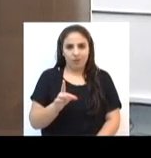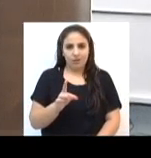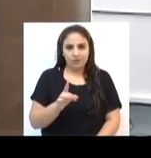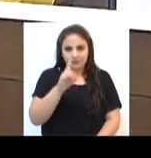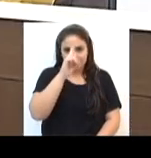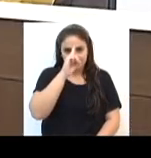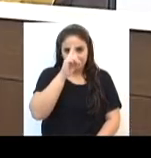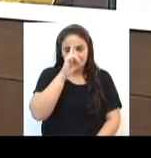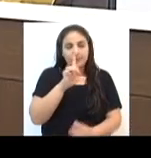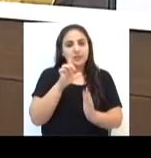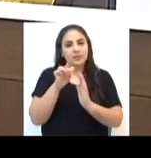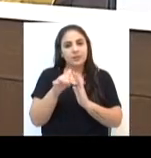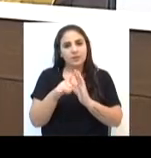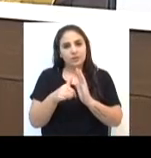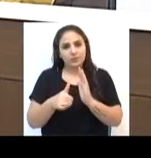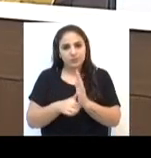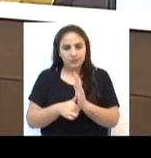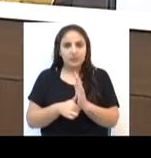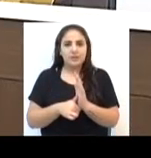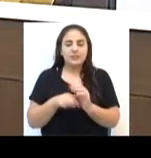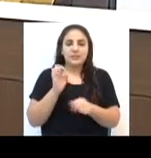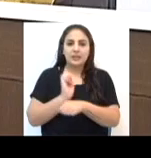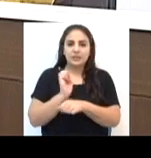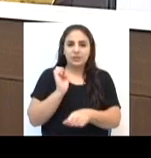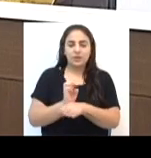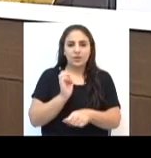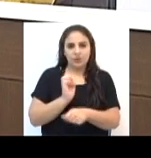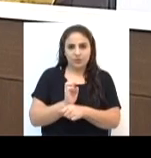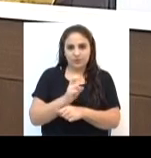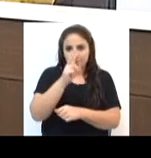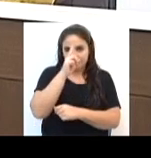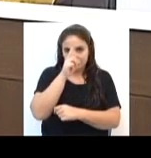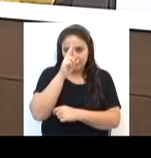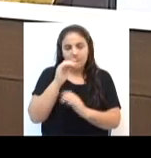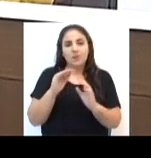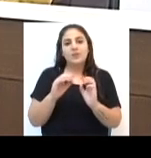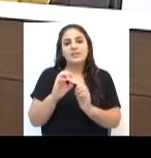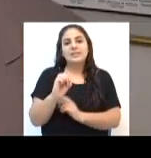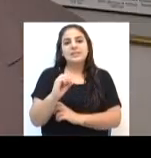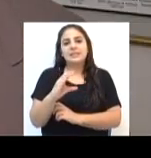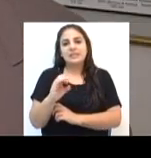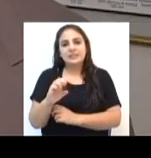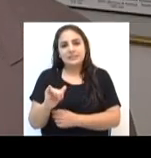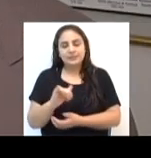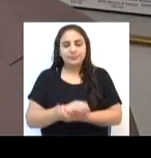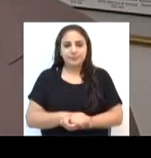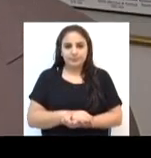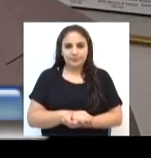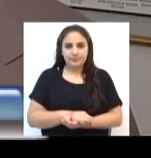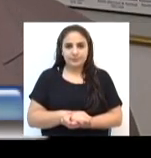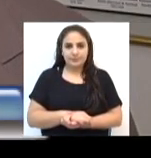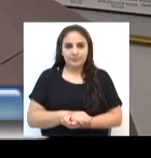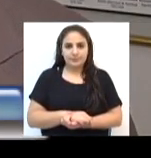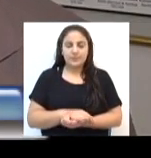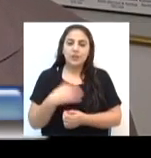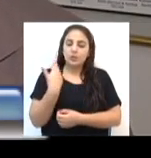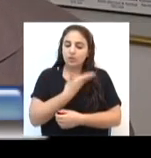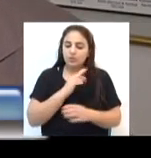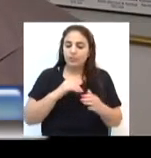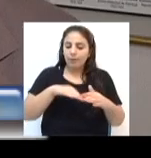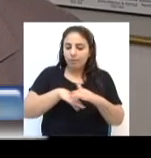Furlaneto também fez o seu grande expediente no mês de junho. O tema abordado pela parlamentar foi a redução